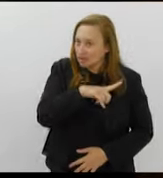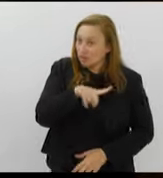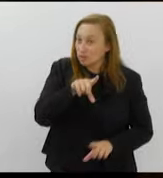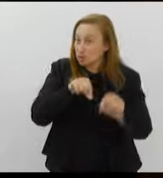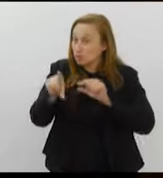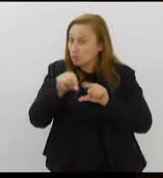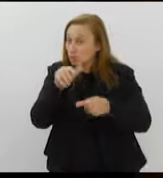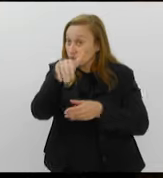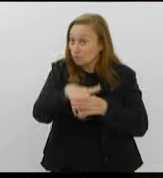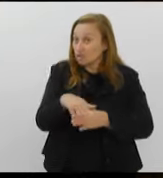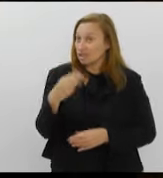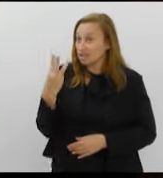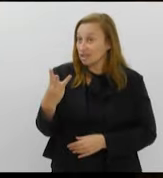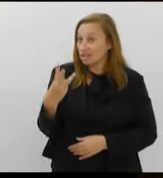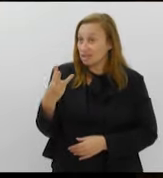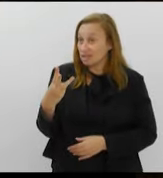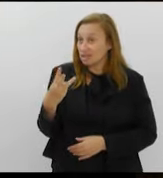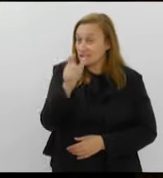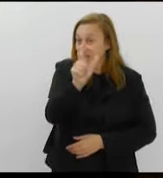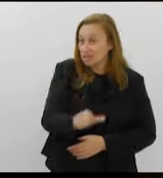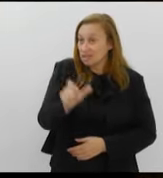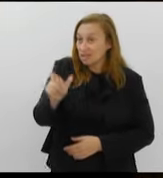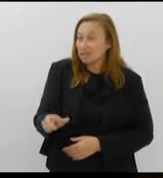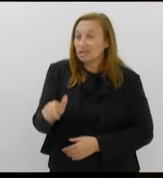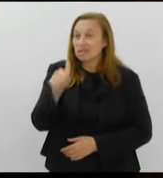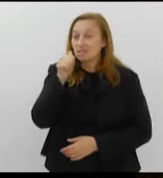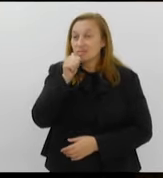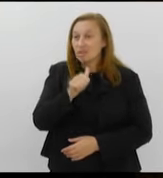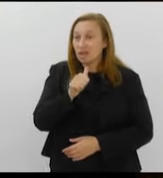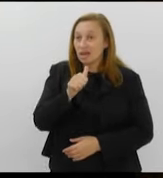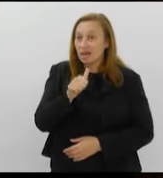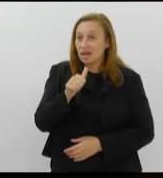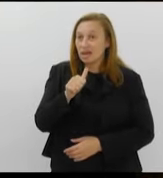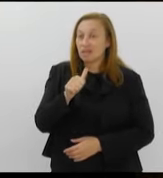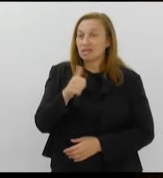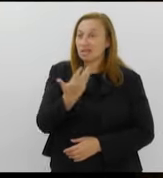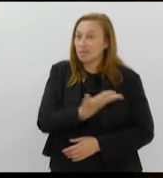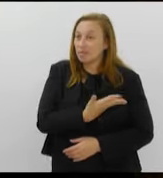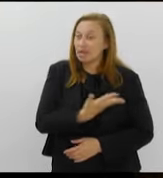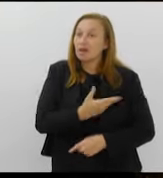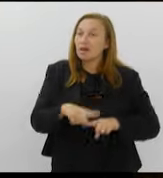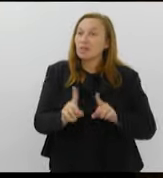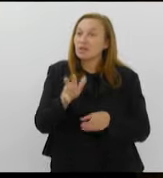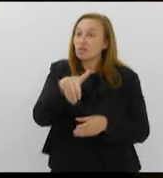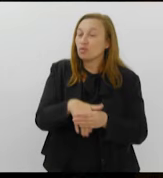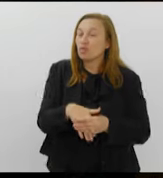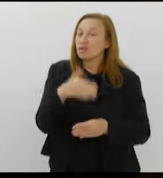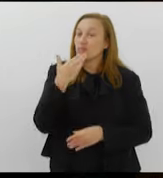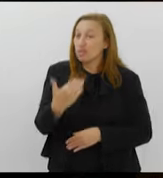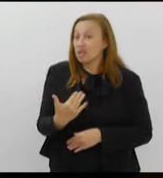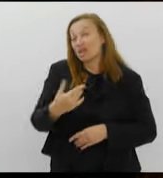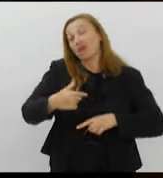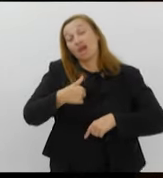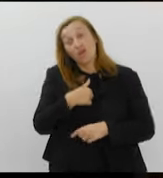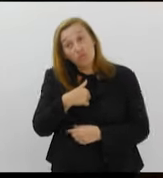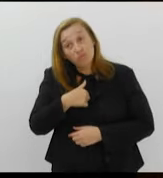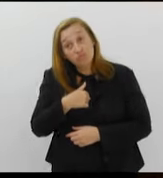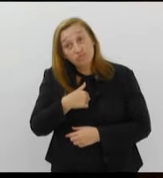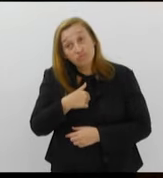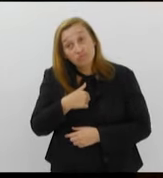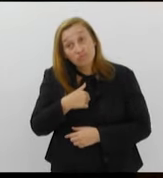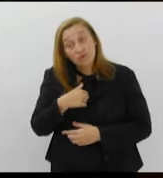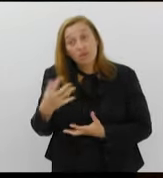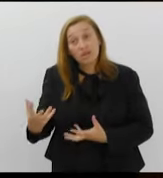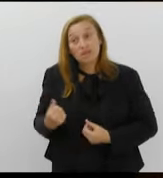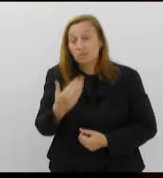voto. Três grandes amigas, três excelentes legisladoras dessa casa, mas o voto você tem que pedir. E eu, como recebi